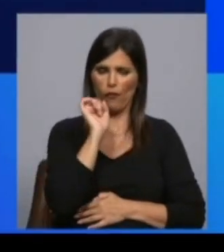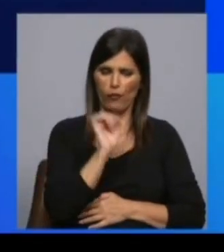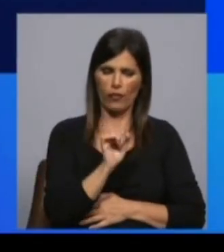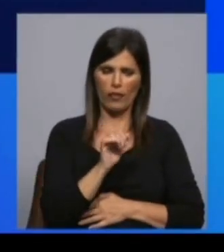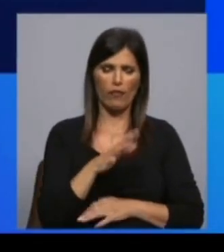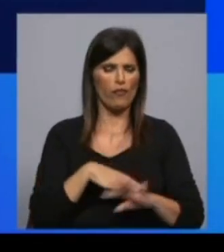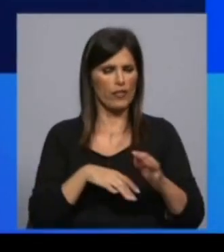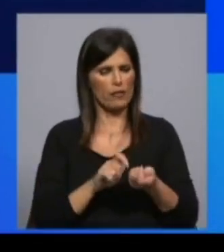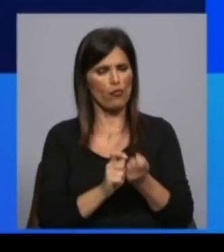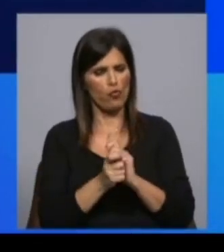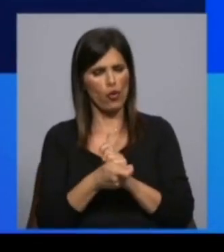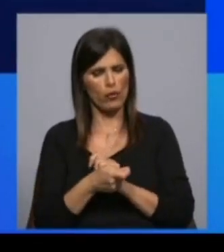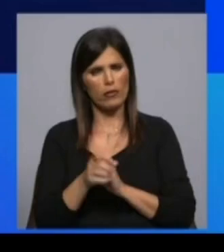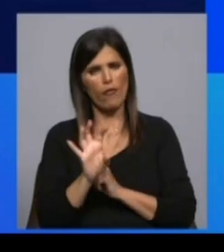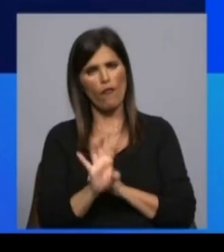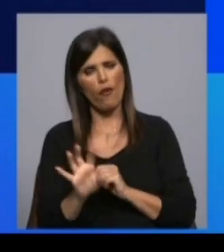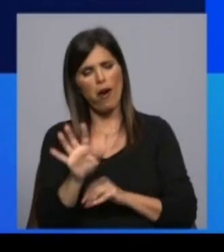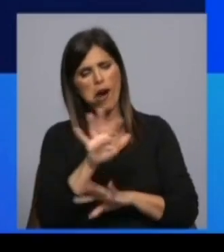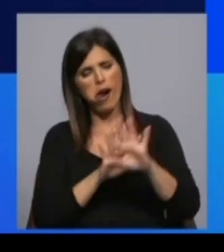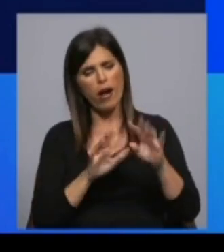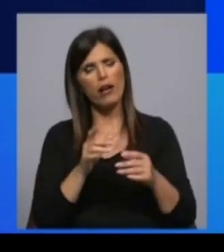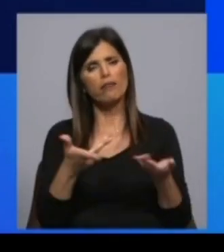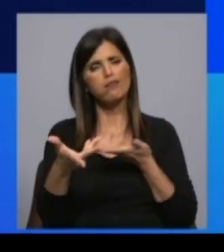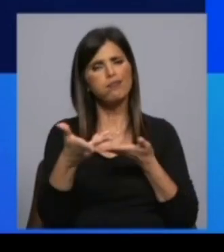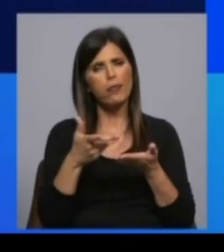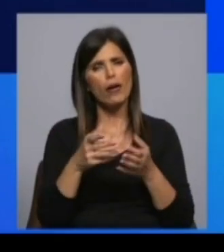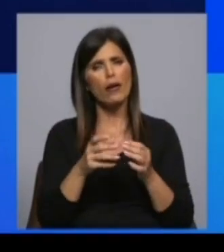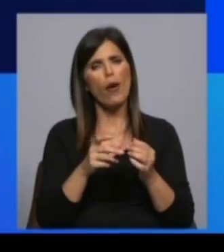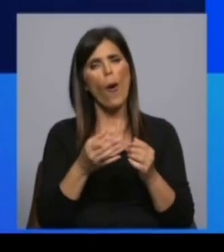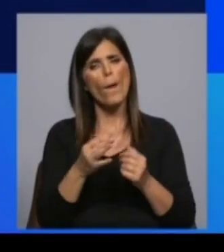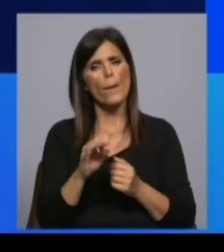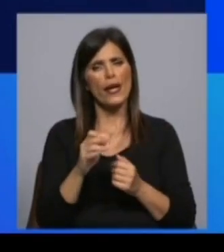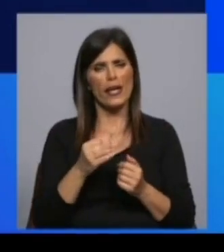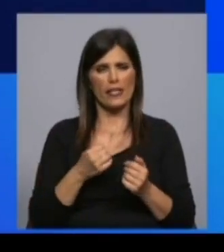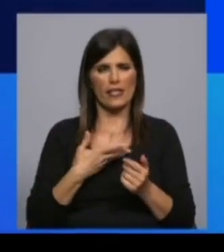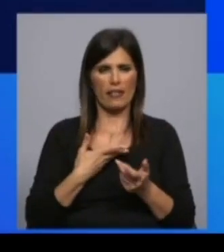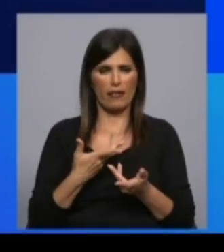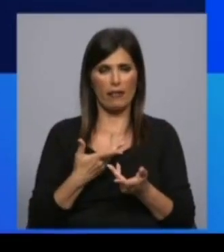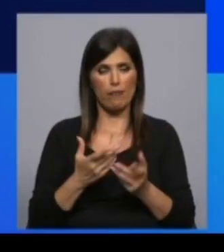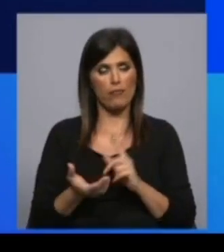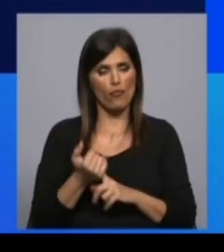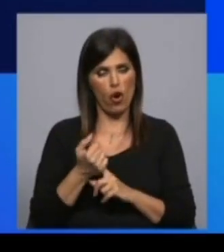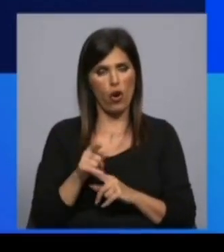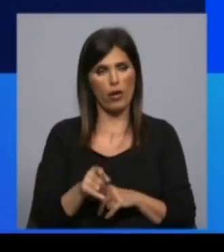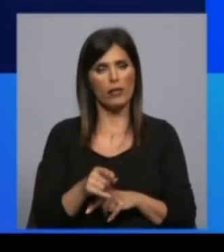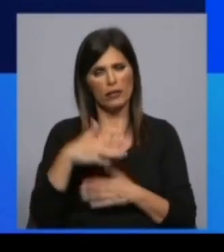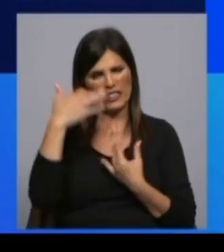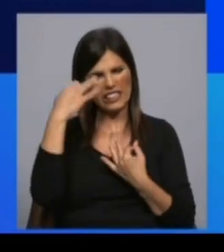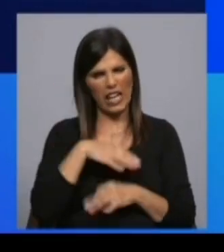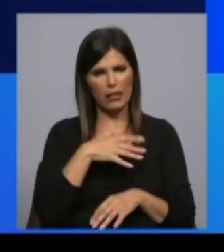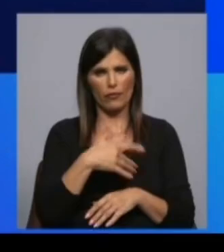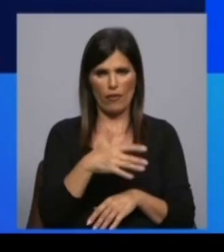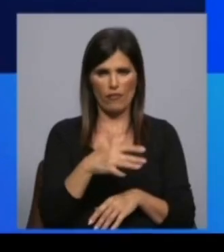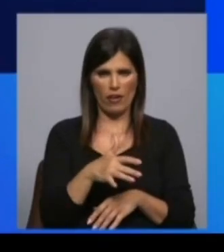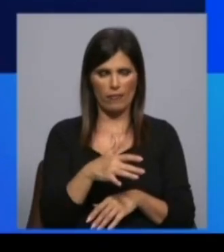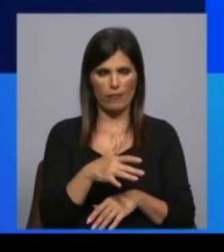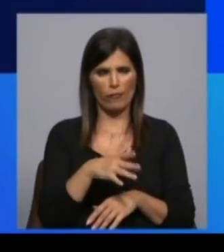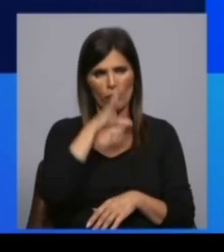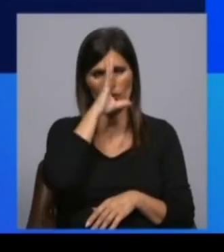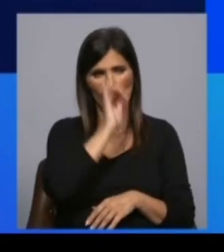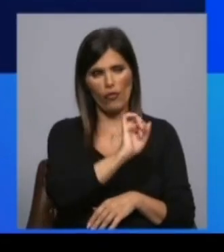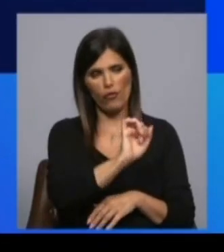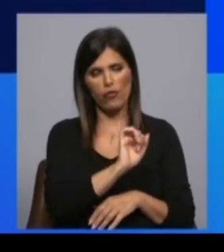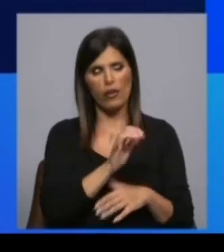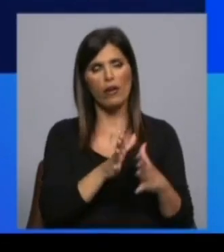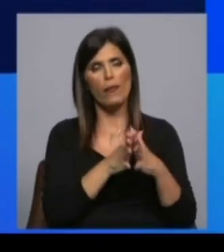fazer Reformas e habilidade no diálogo com o maior partido de oposição no sentido de concretizar estou certo que com o seu governo